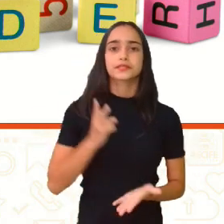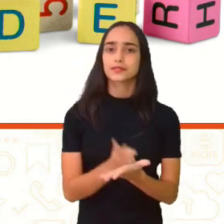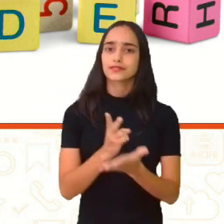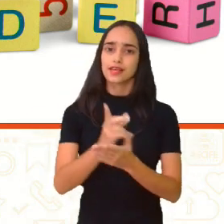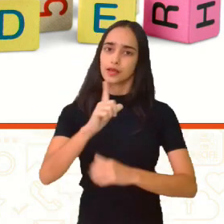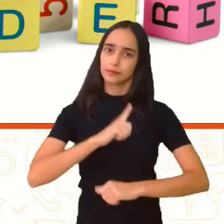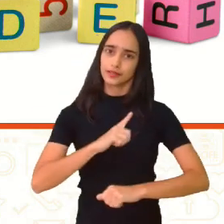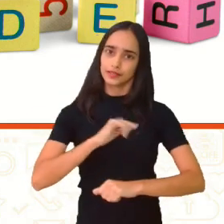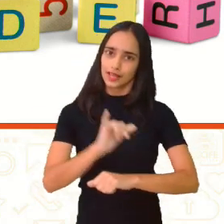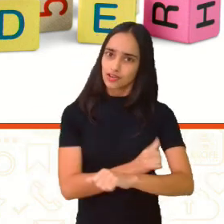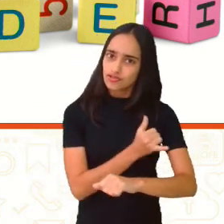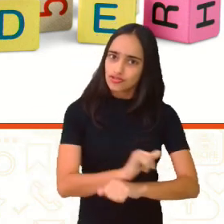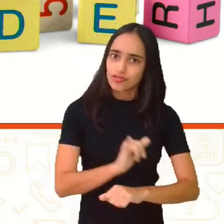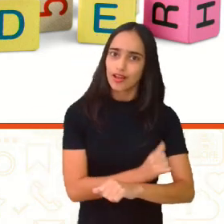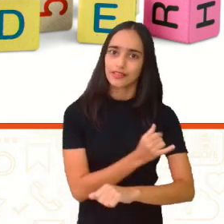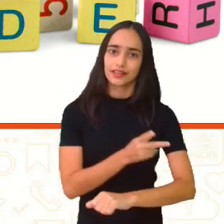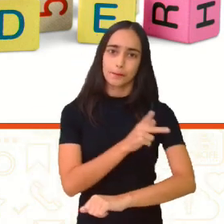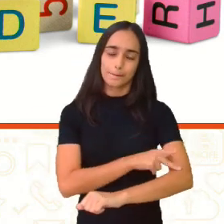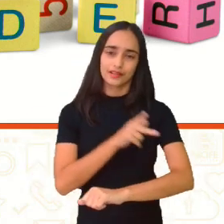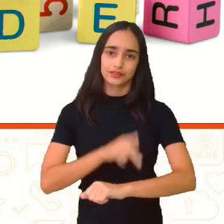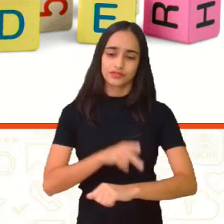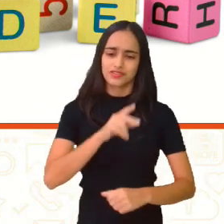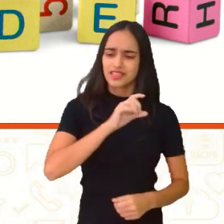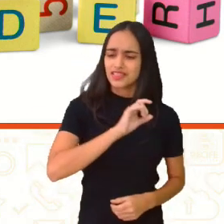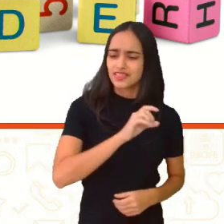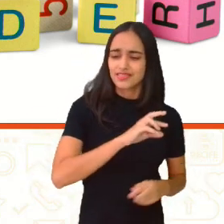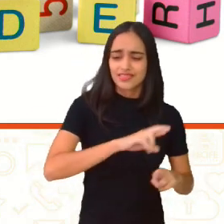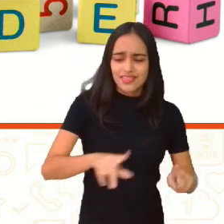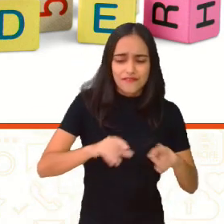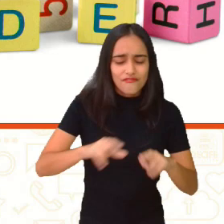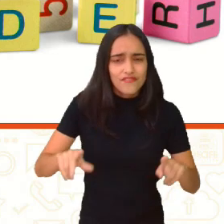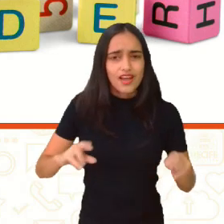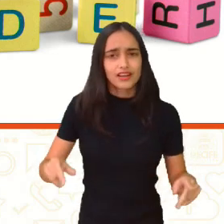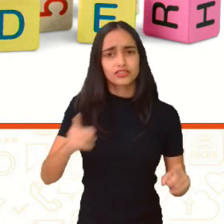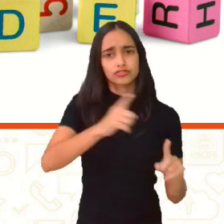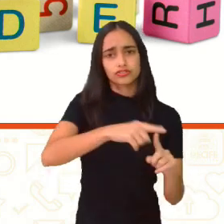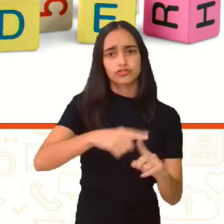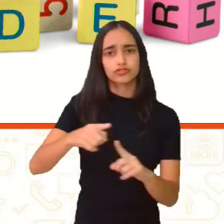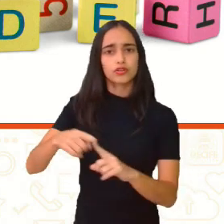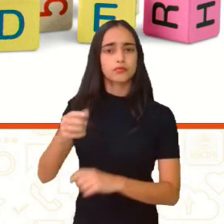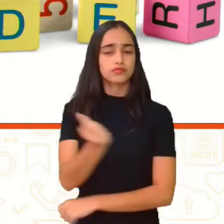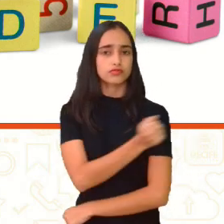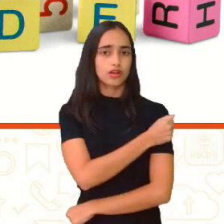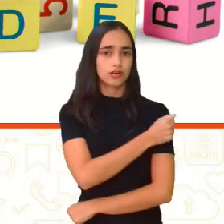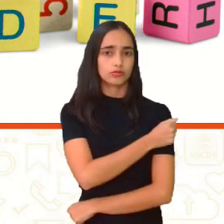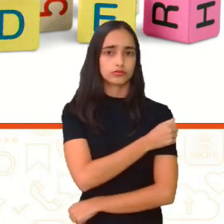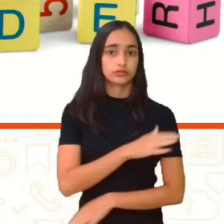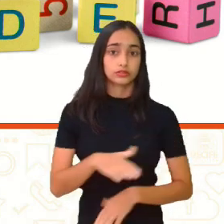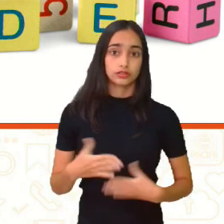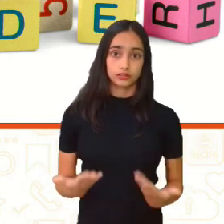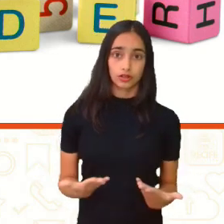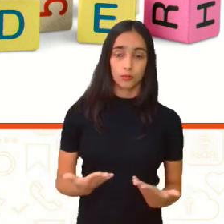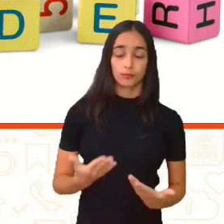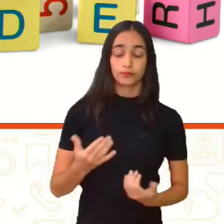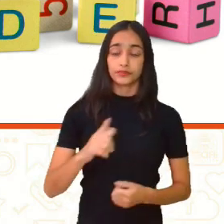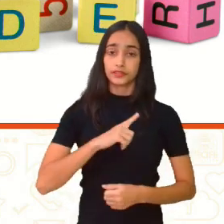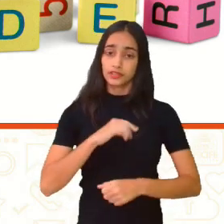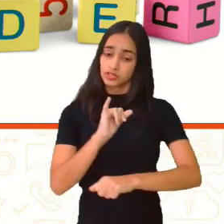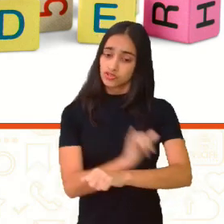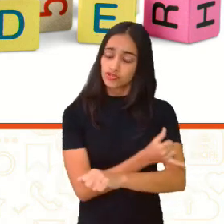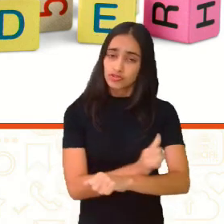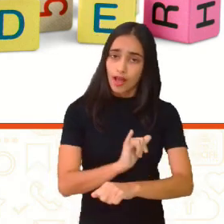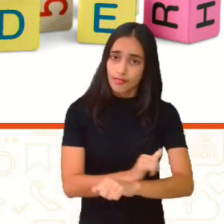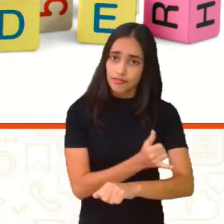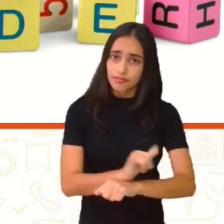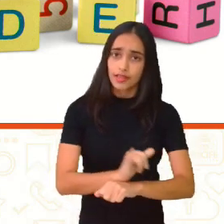para as diferentes necessidades dos estudantes. Né? Então, quando a gente fala das estratégias pedagógicas e quando a gente